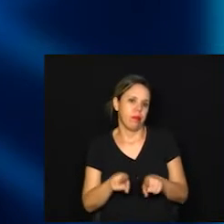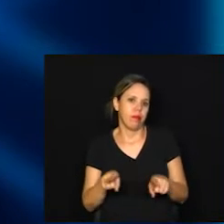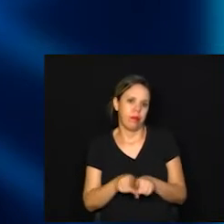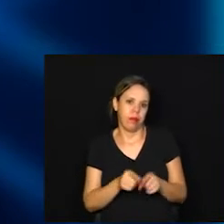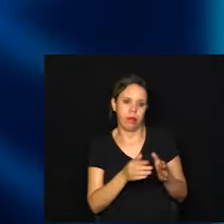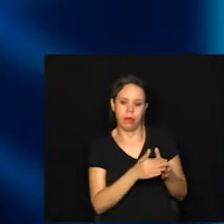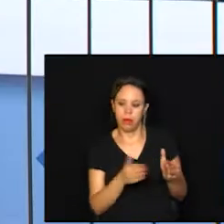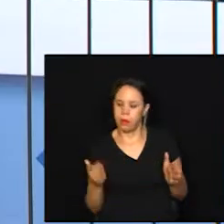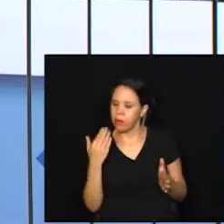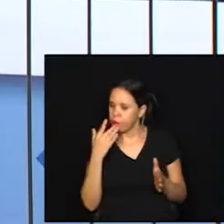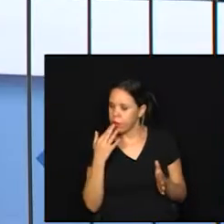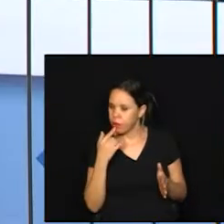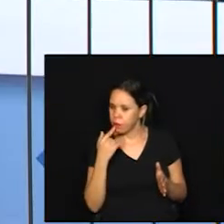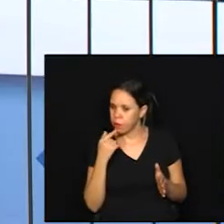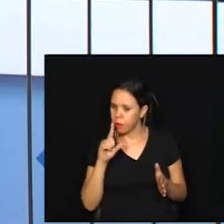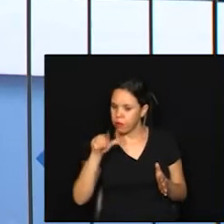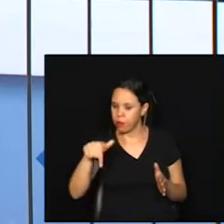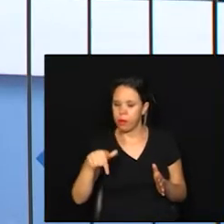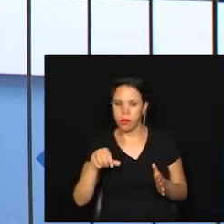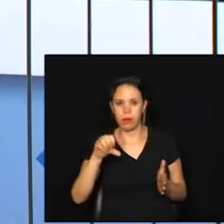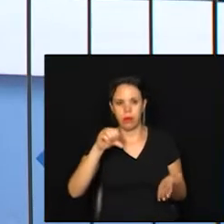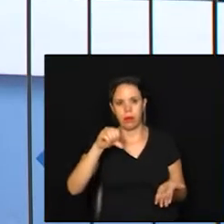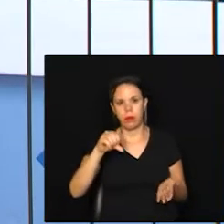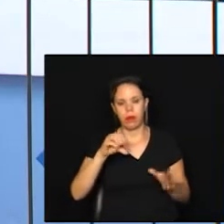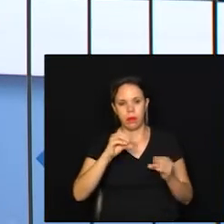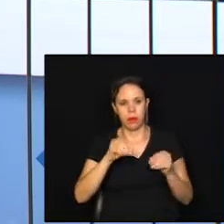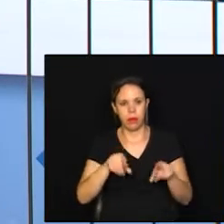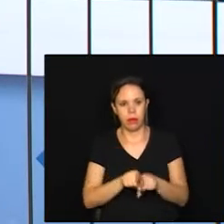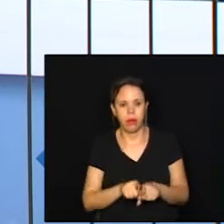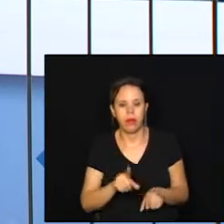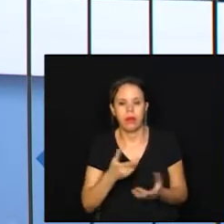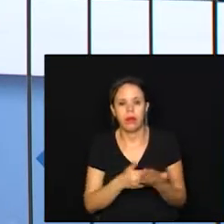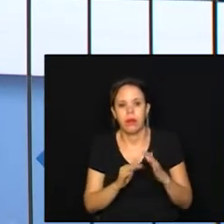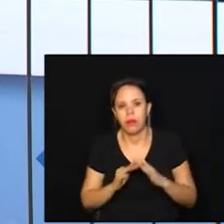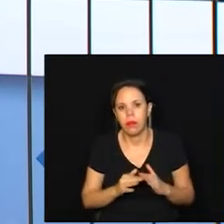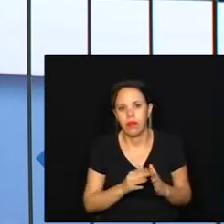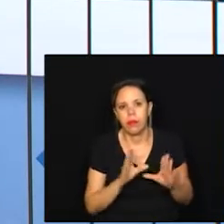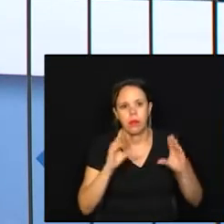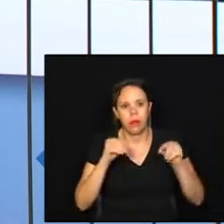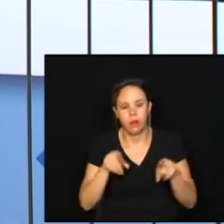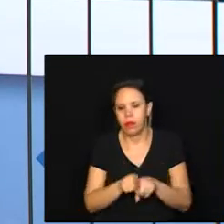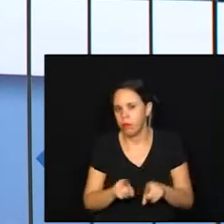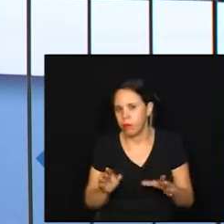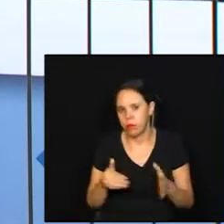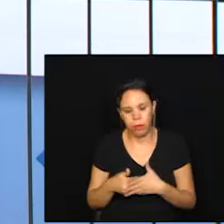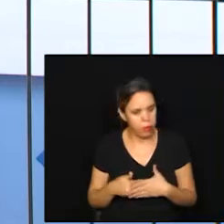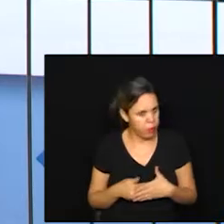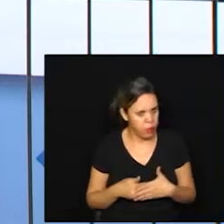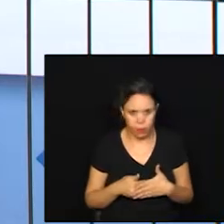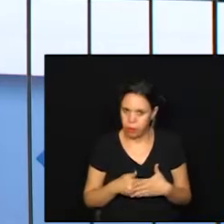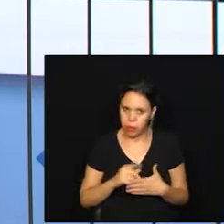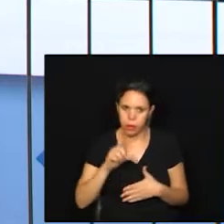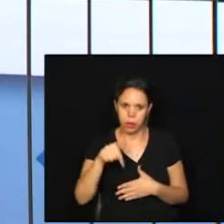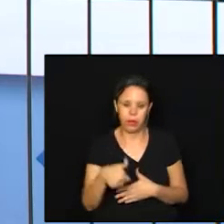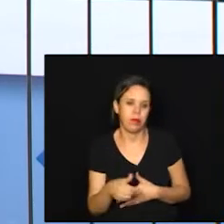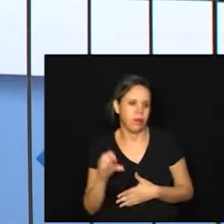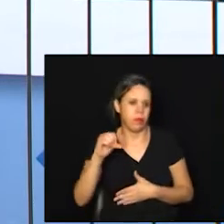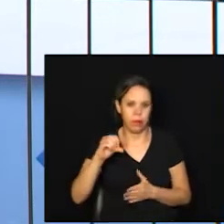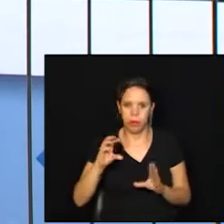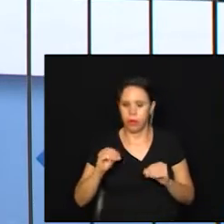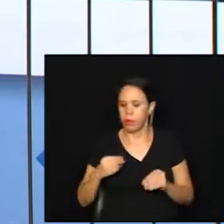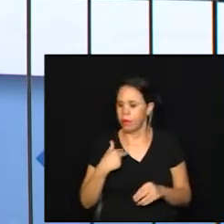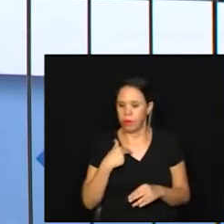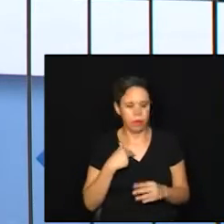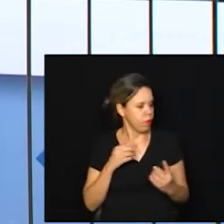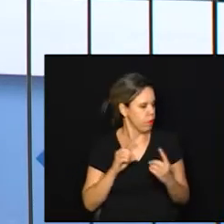na fase vermelha após as 21 horas. E escolas em período noturno também, após as 21 horas,